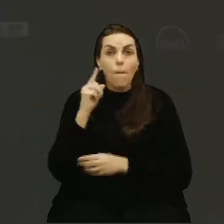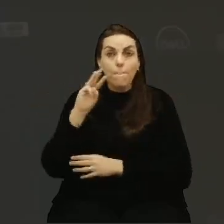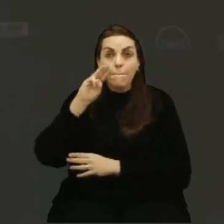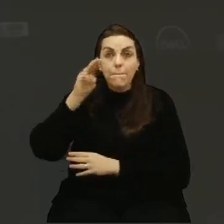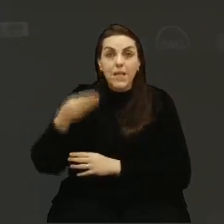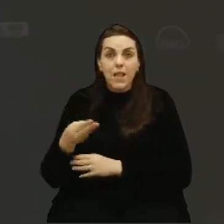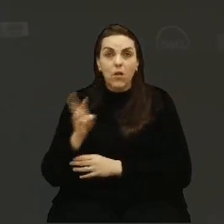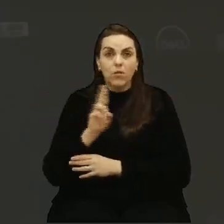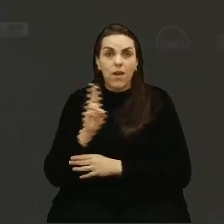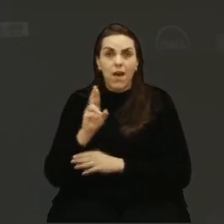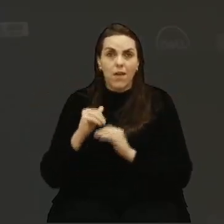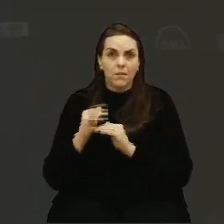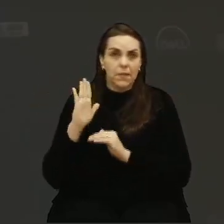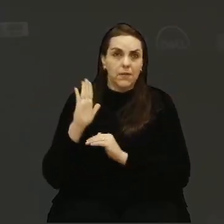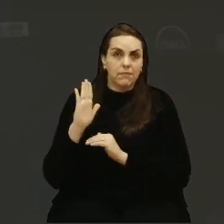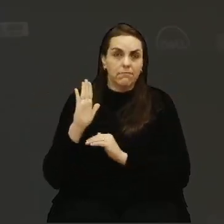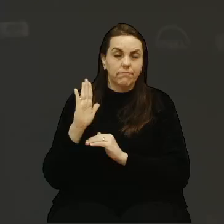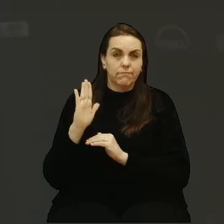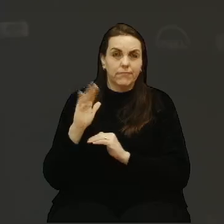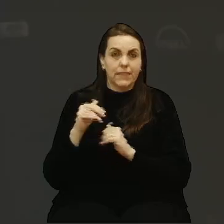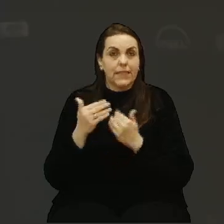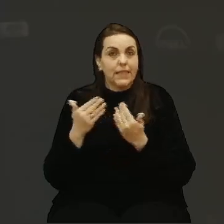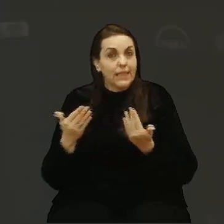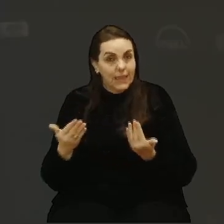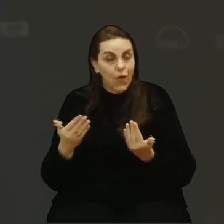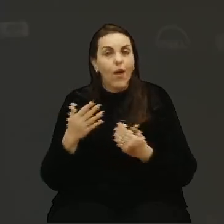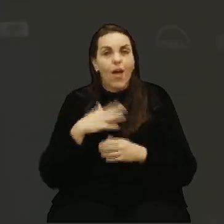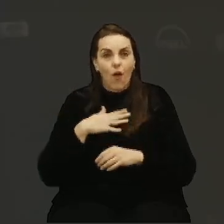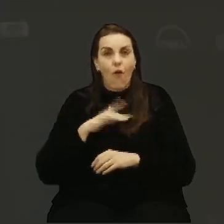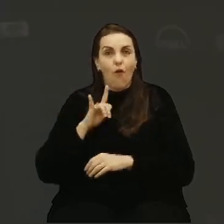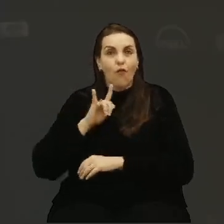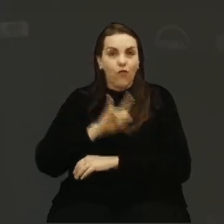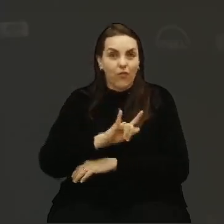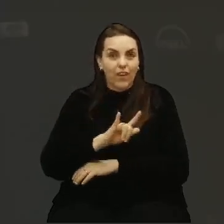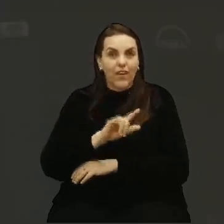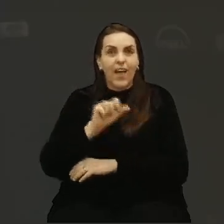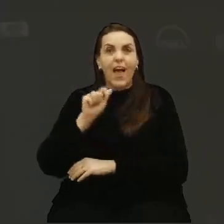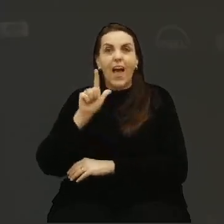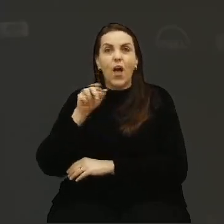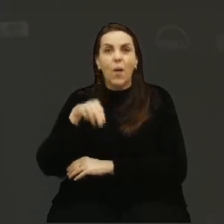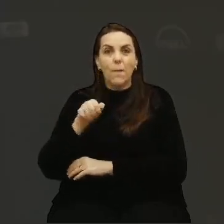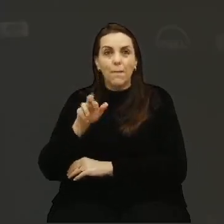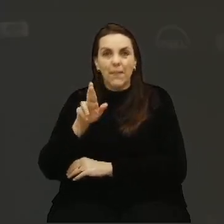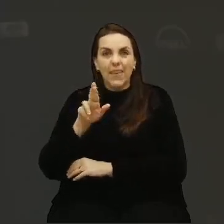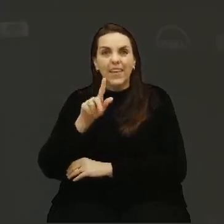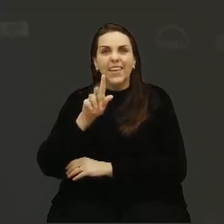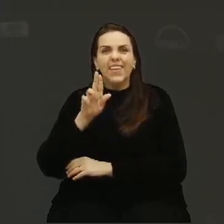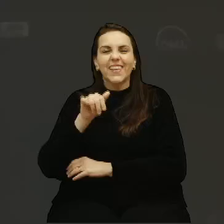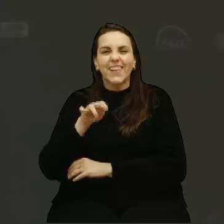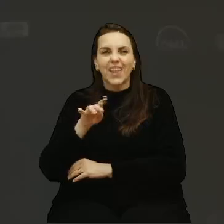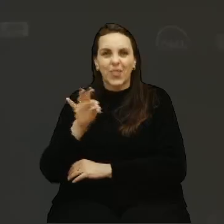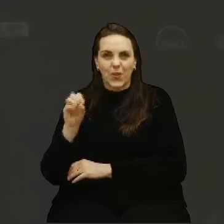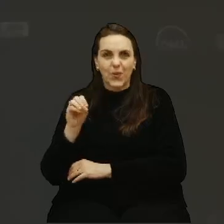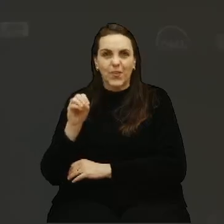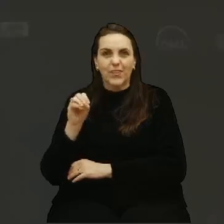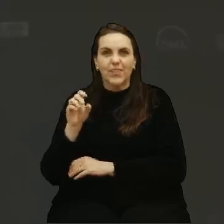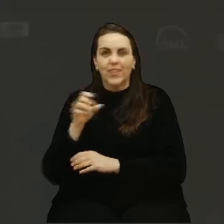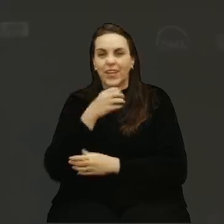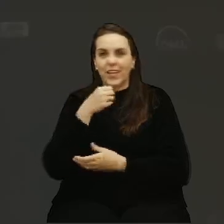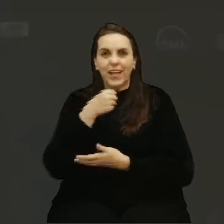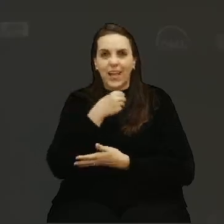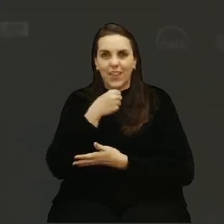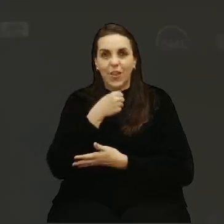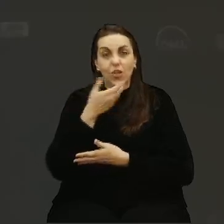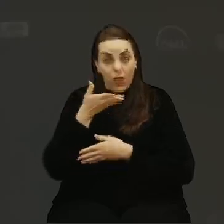Então, bom, eu sou fã do Almir Guineto, tu escutava conselho, vereadora Rose Frigieri. Eu queria dar um conselho para